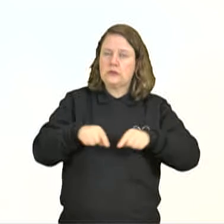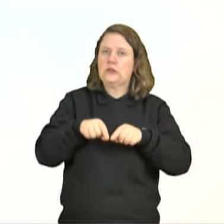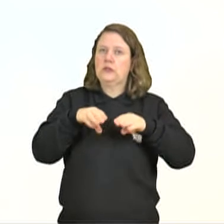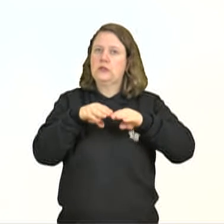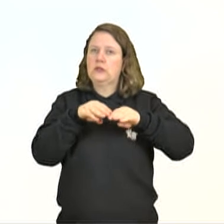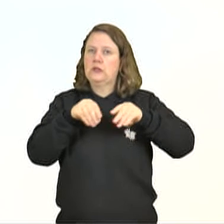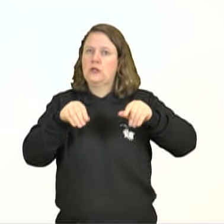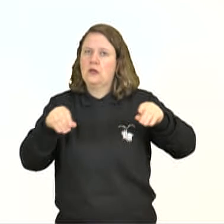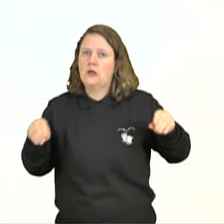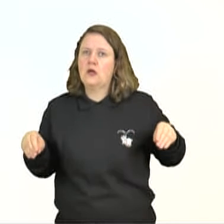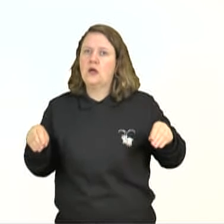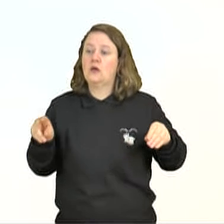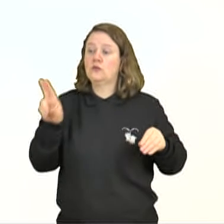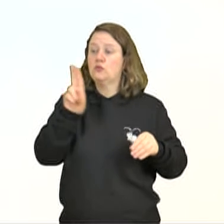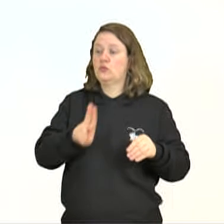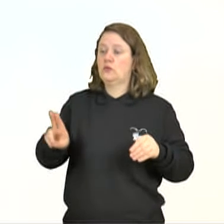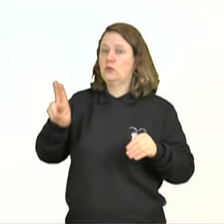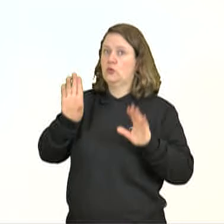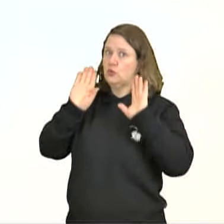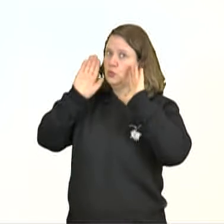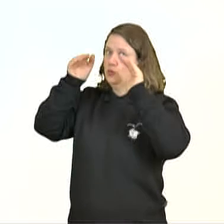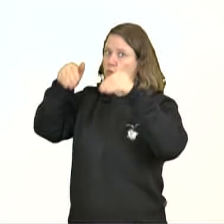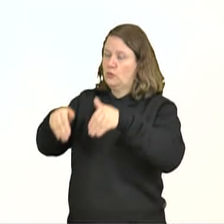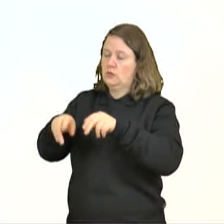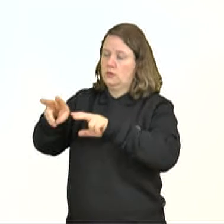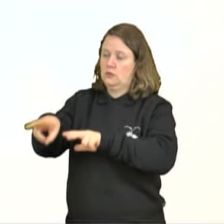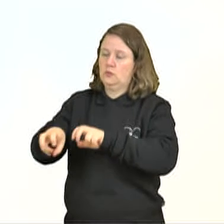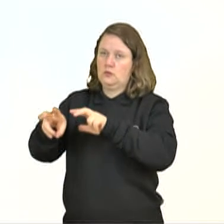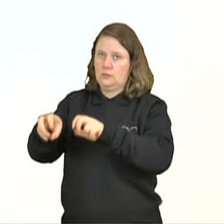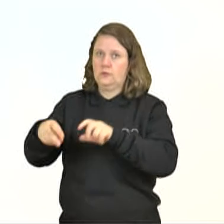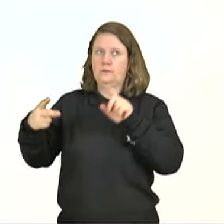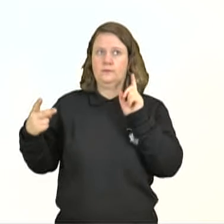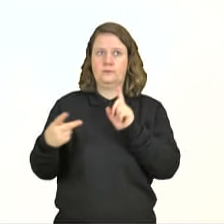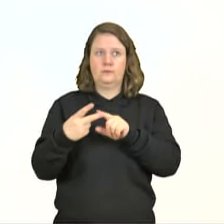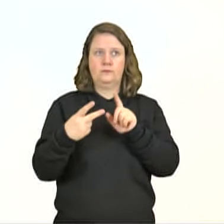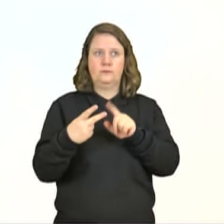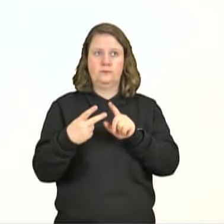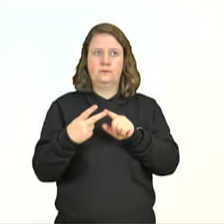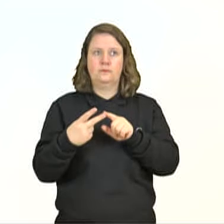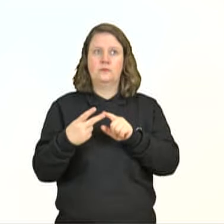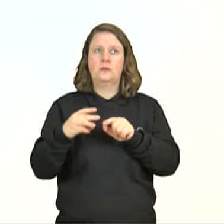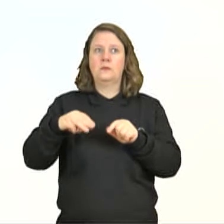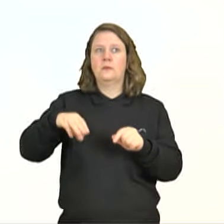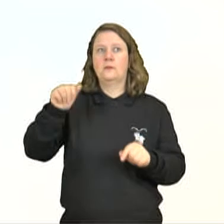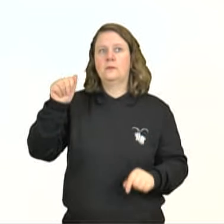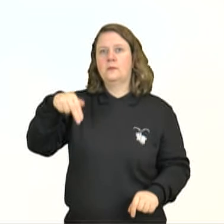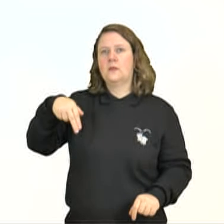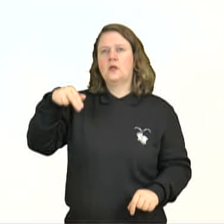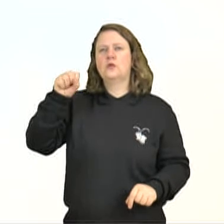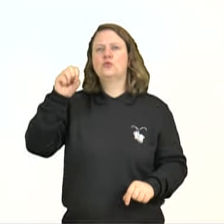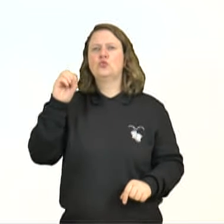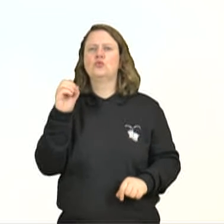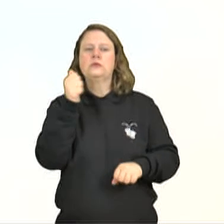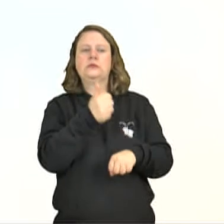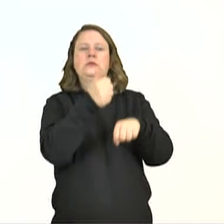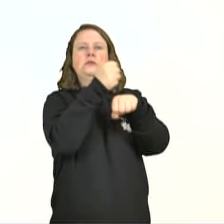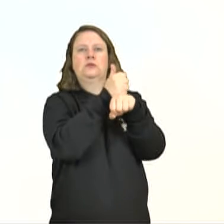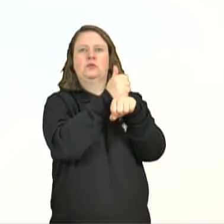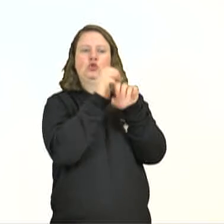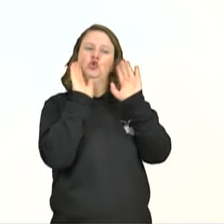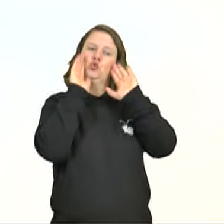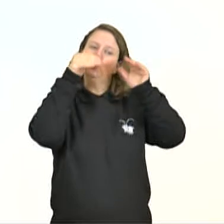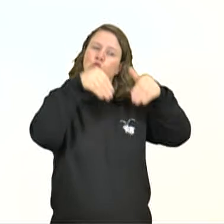dos camponeses. Manso senhorial, terras exclusivas do senhor. Porém, quem